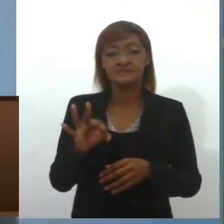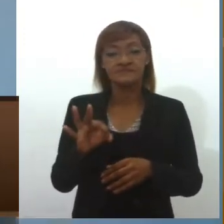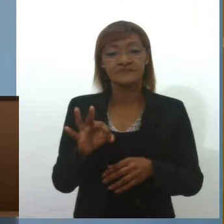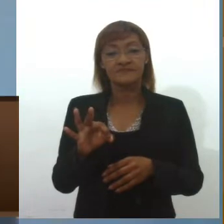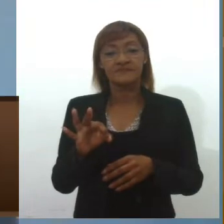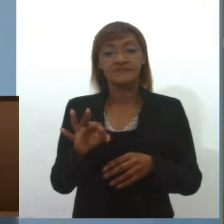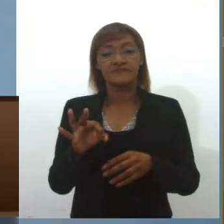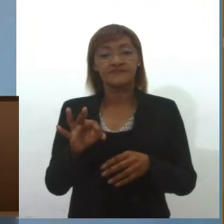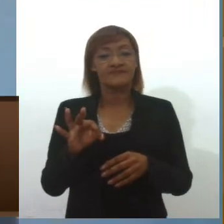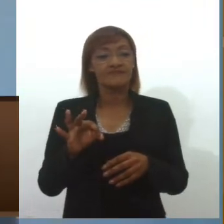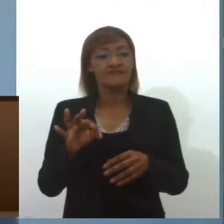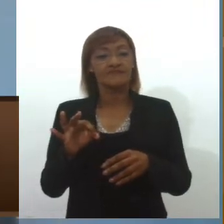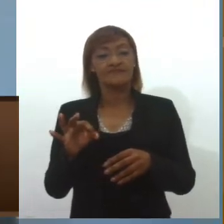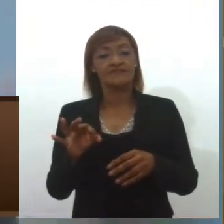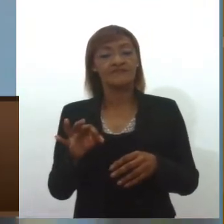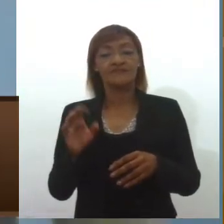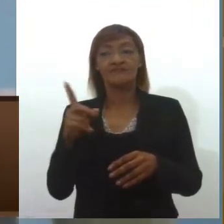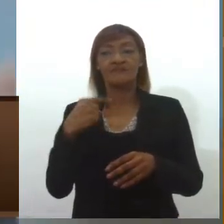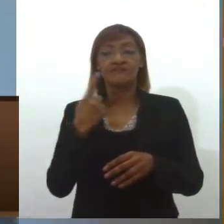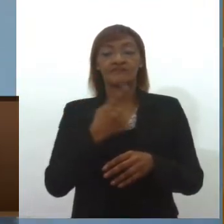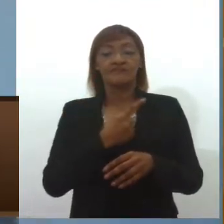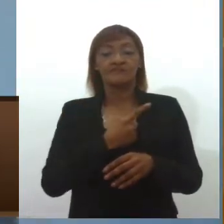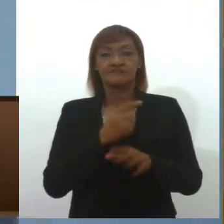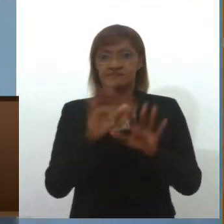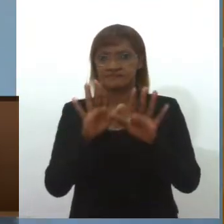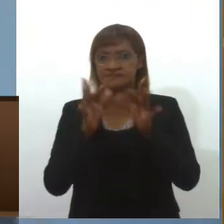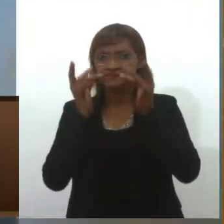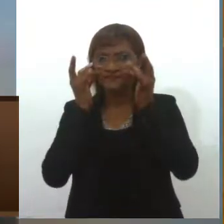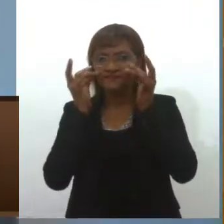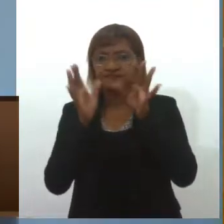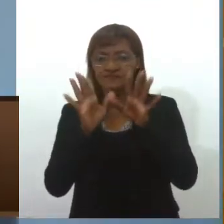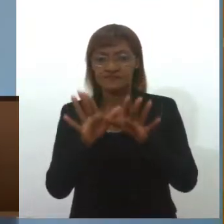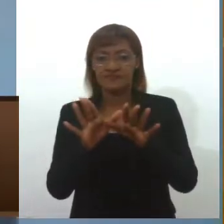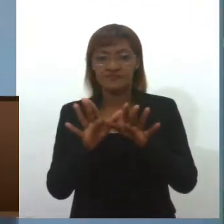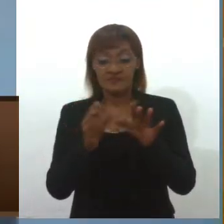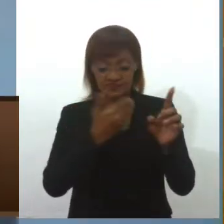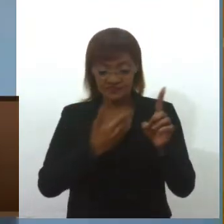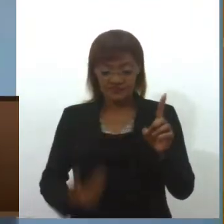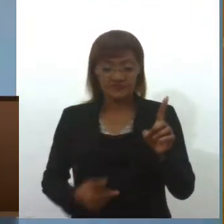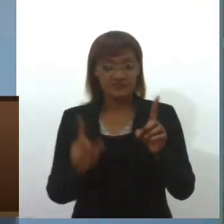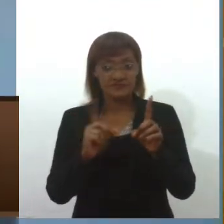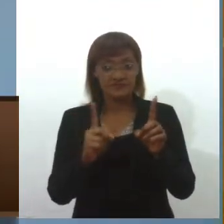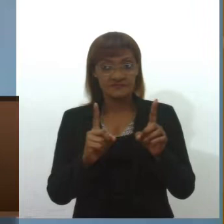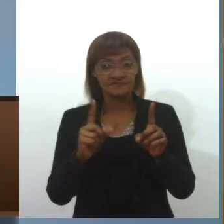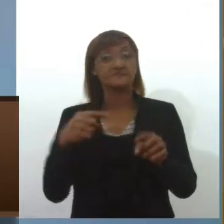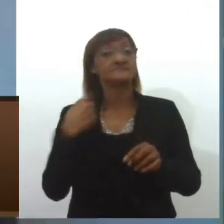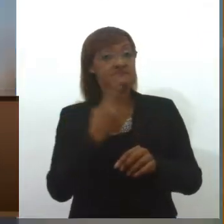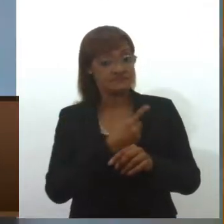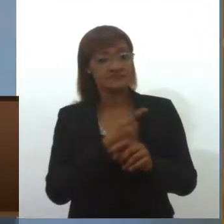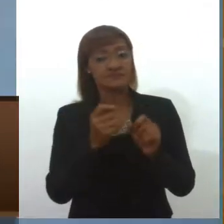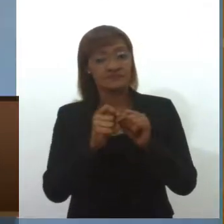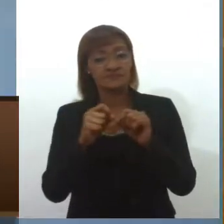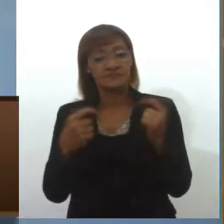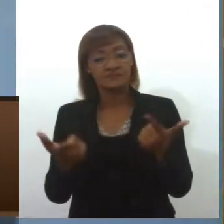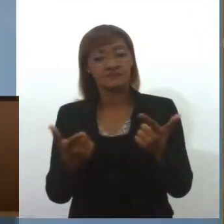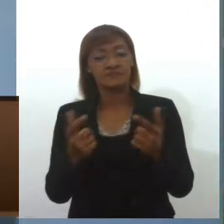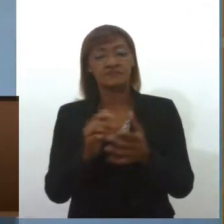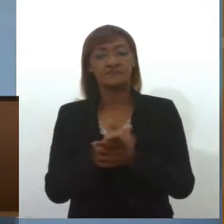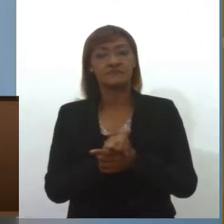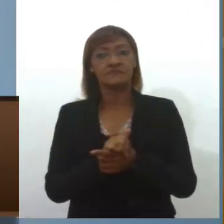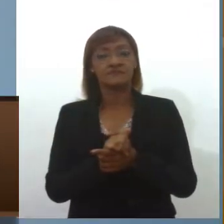desse título para nós... Ora, veja bem, quem paga não é o governo, somos nós, é claro. Então, o custo de um